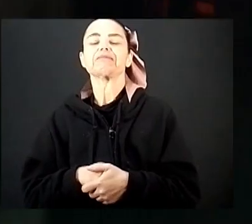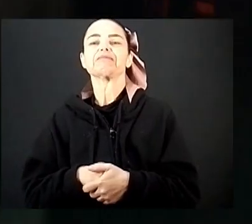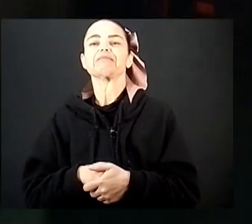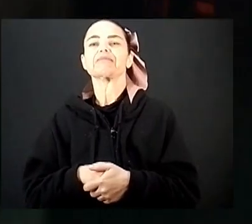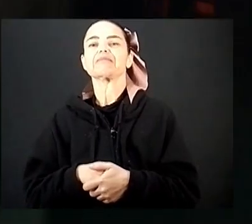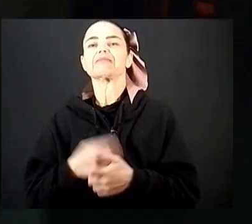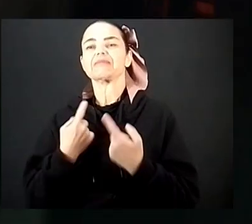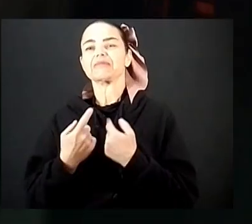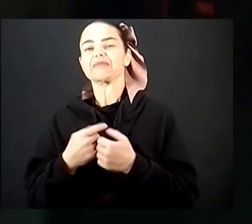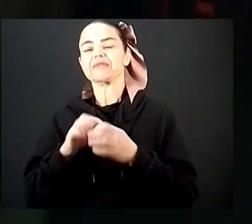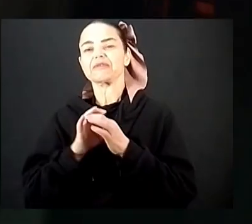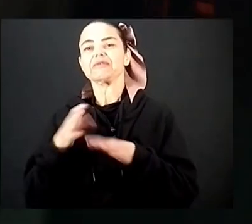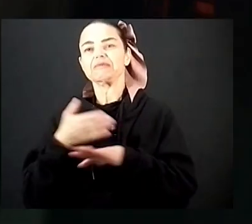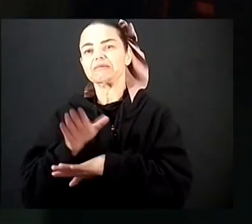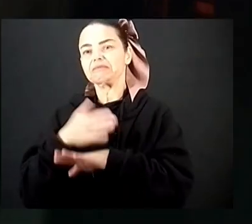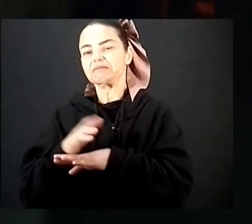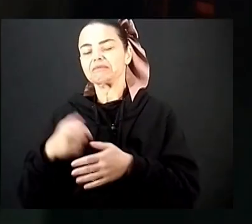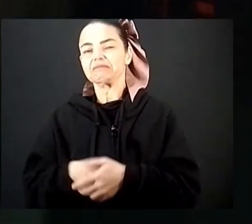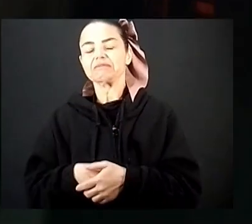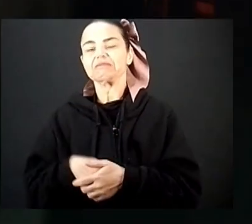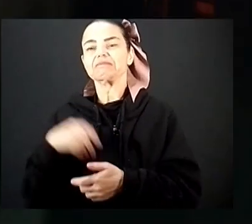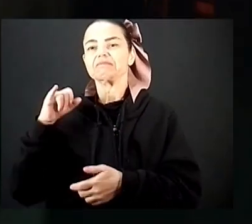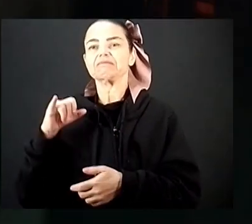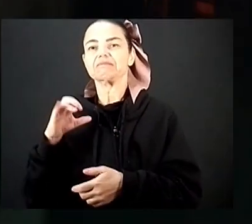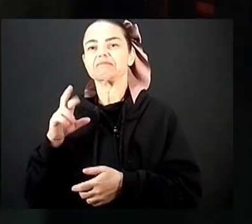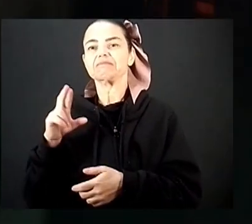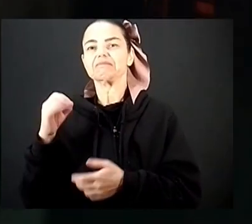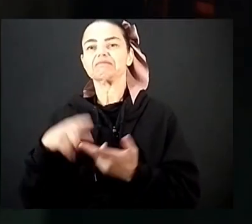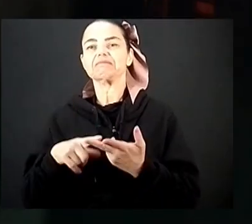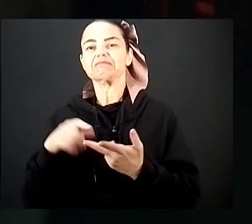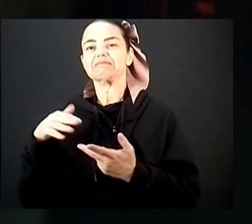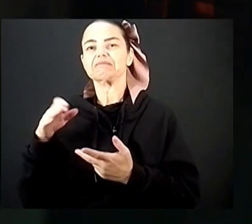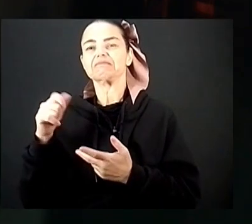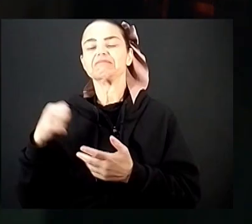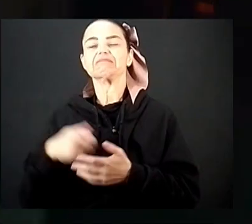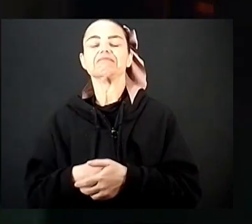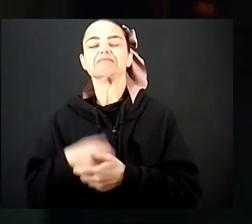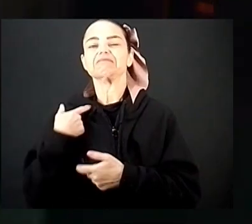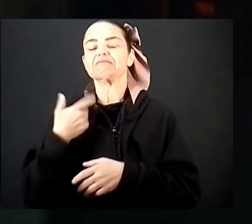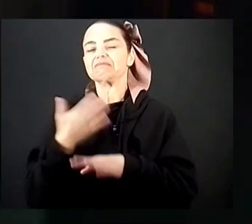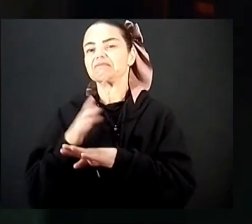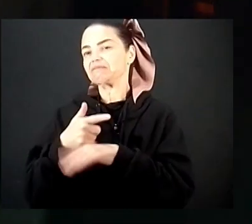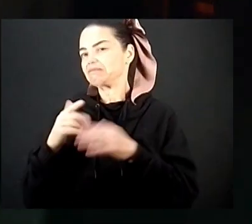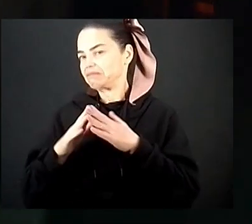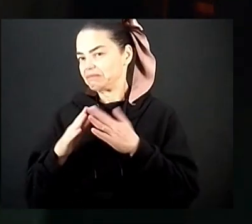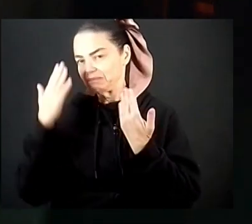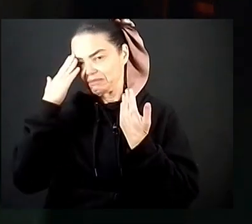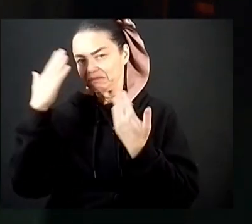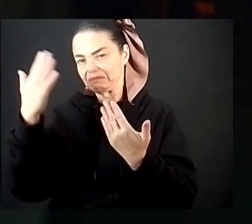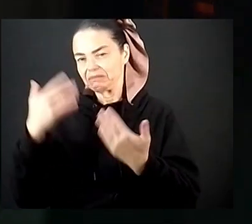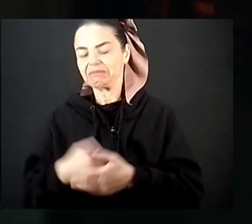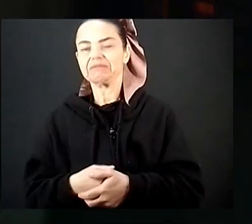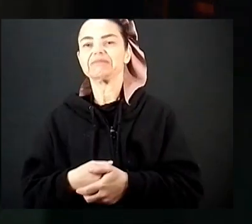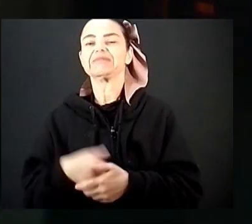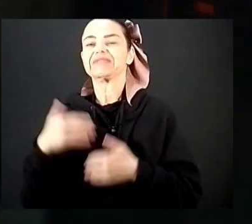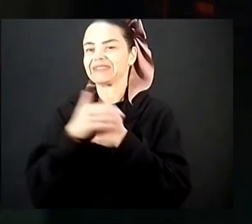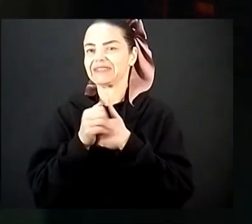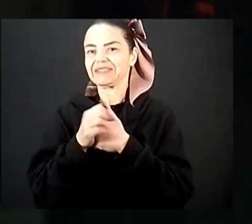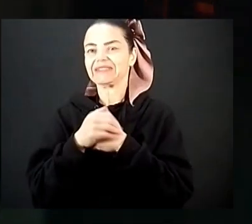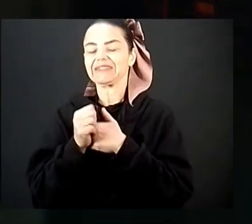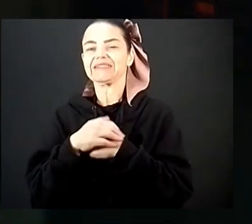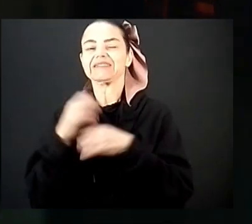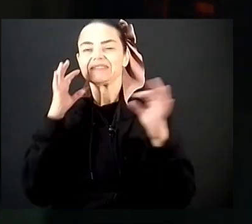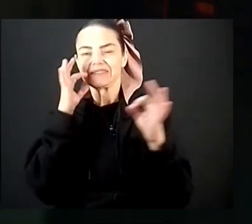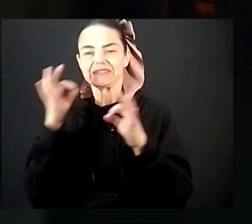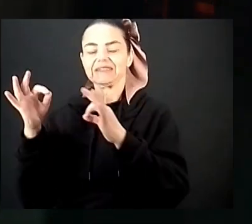Agradecemos a participação do Dr. Ciro, da Camila, a sua participação aí de casa. Muito obrigada pelo carinho da audiência. Esse programa